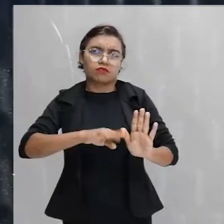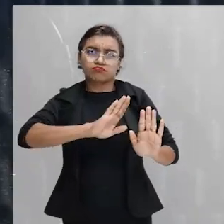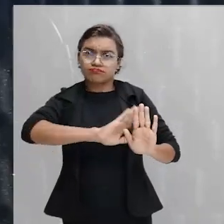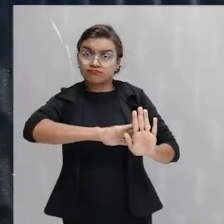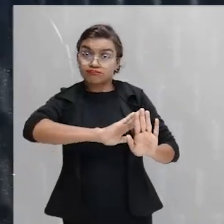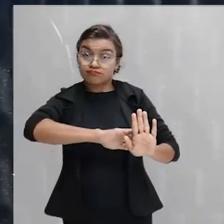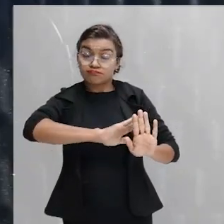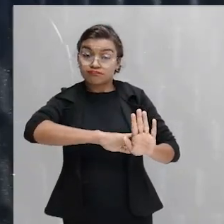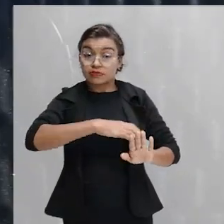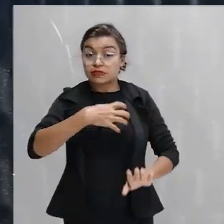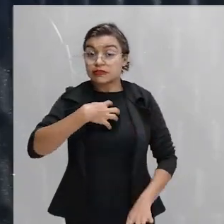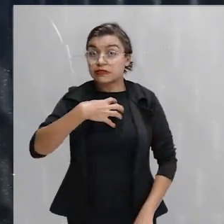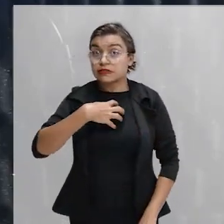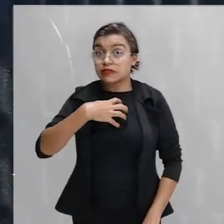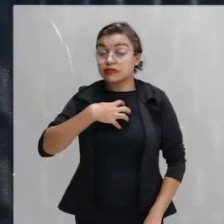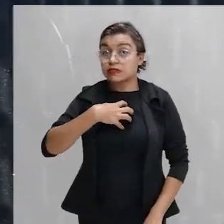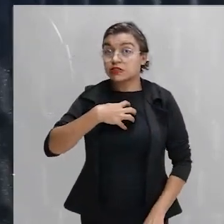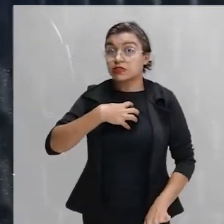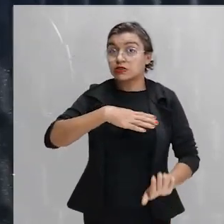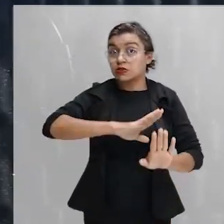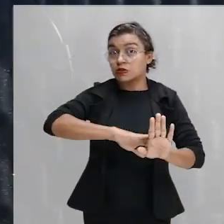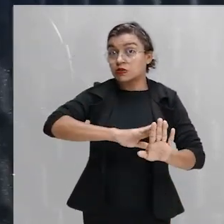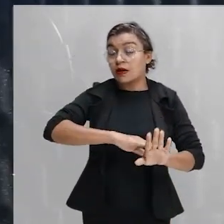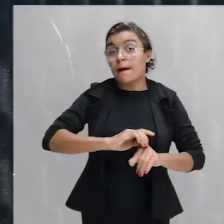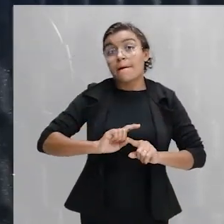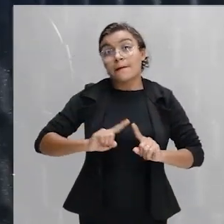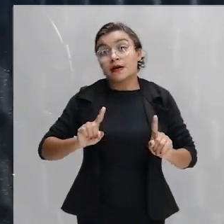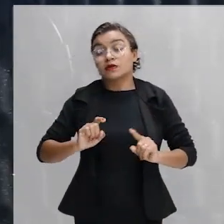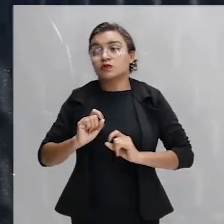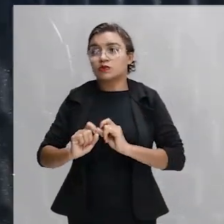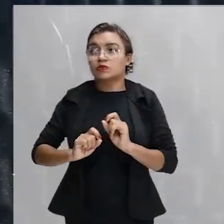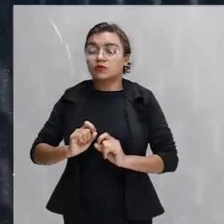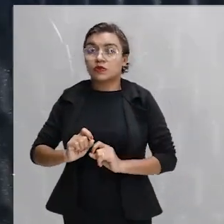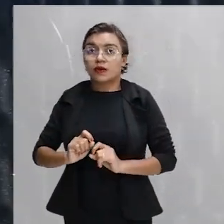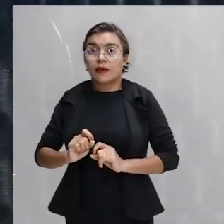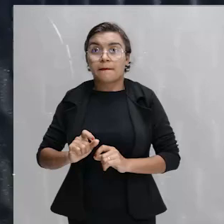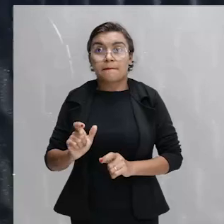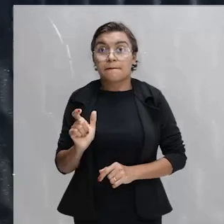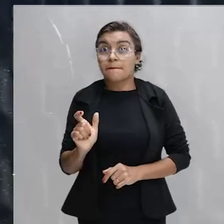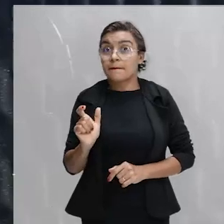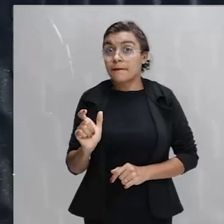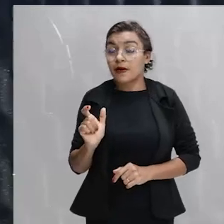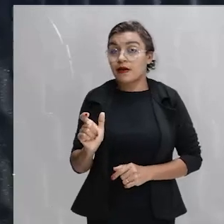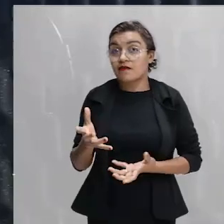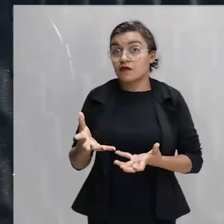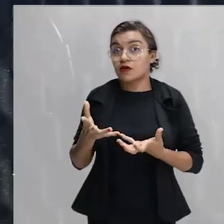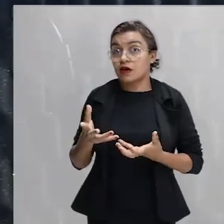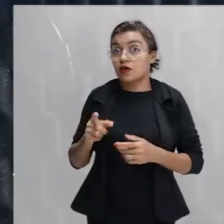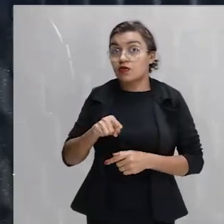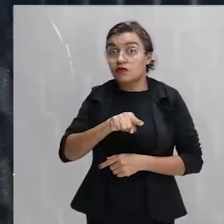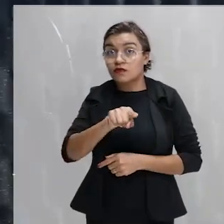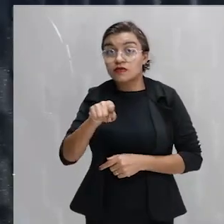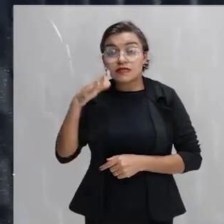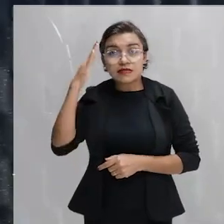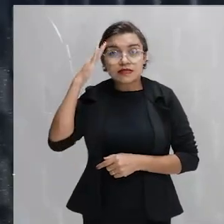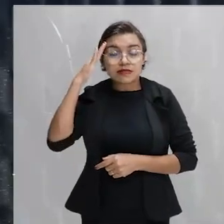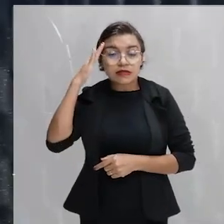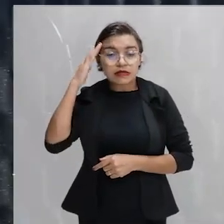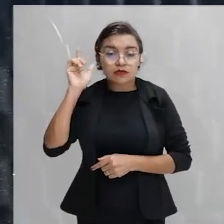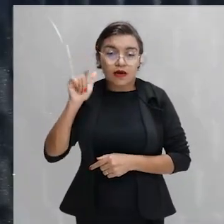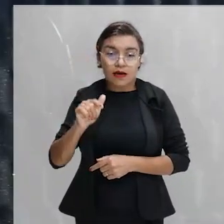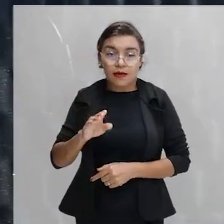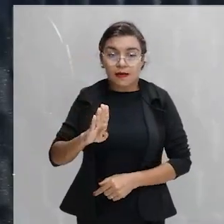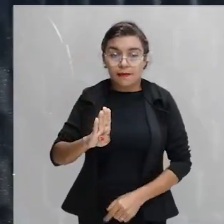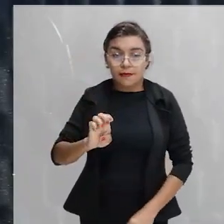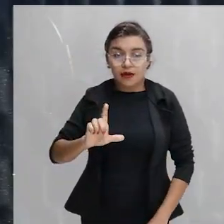Eles têm um sentido bem conotativo, mas enfim. As palavras que eu quero que você entenda aqui são